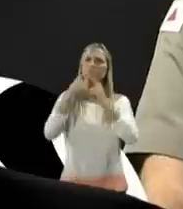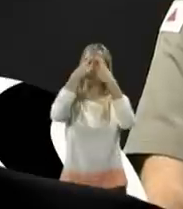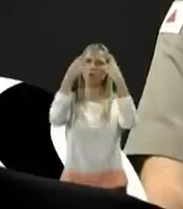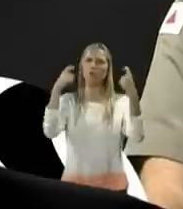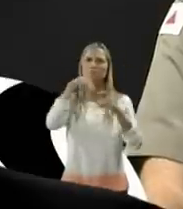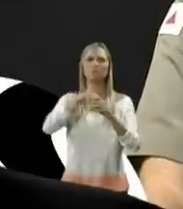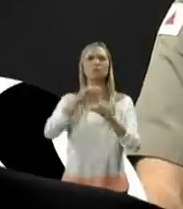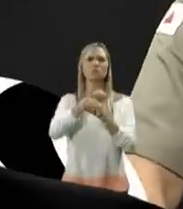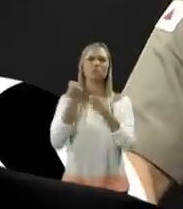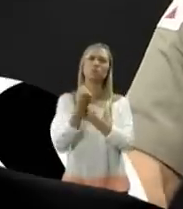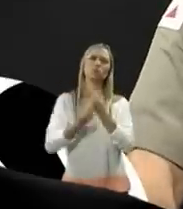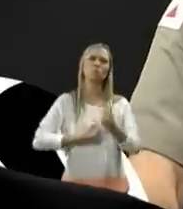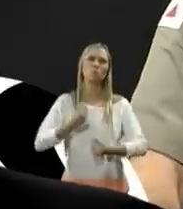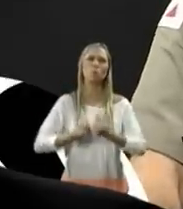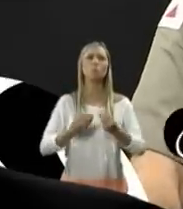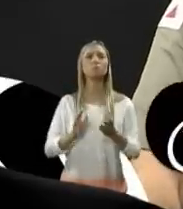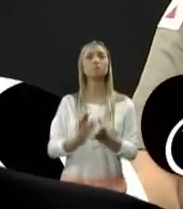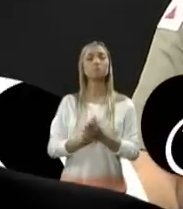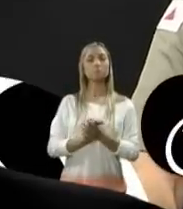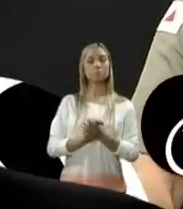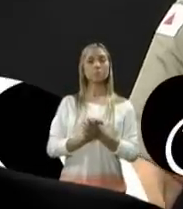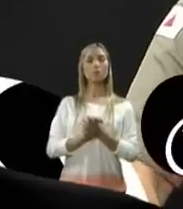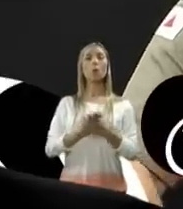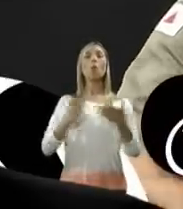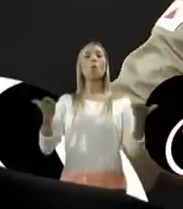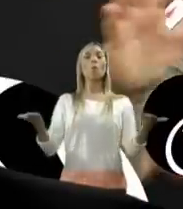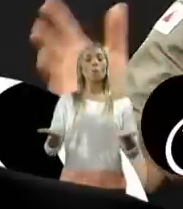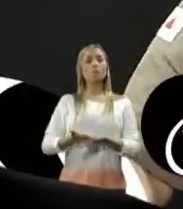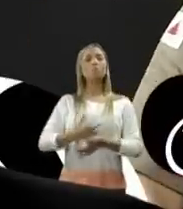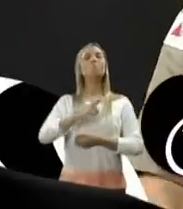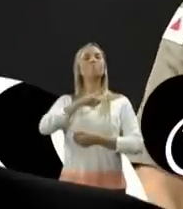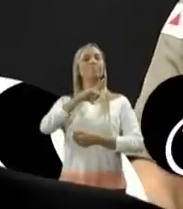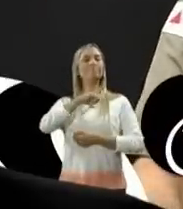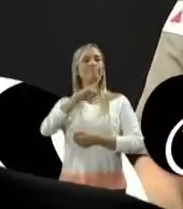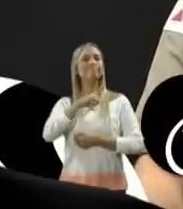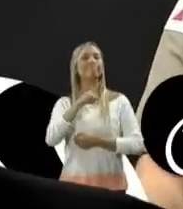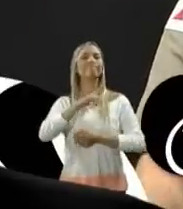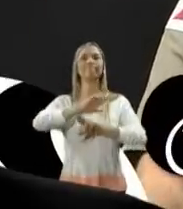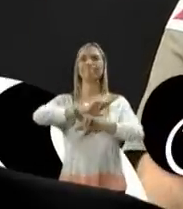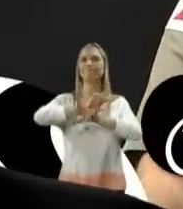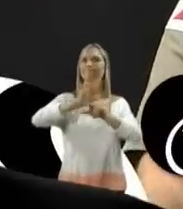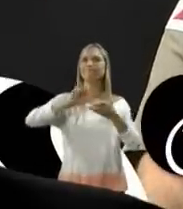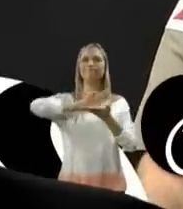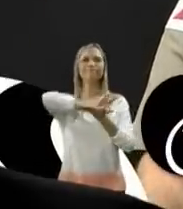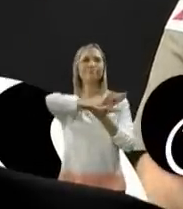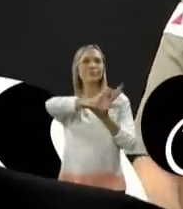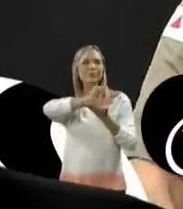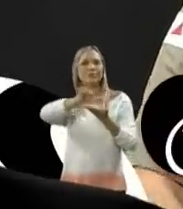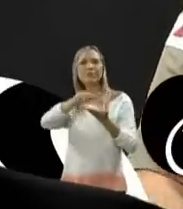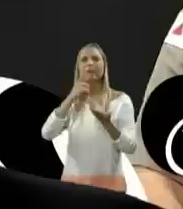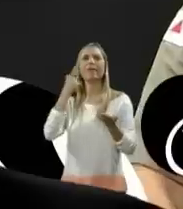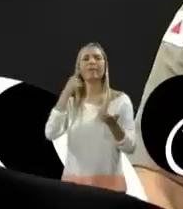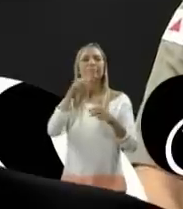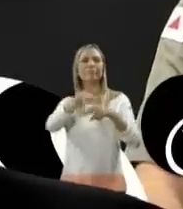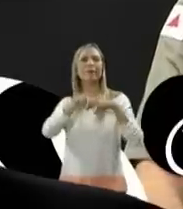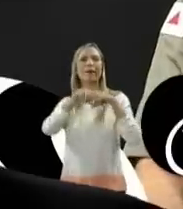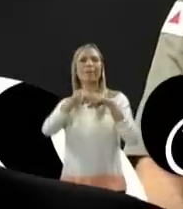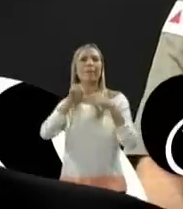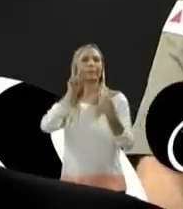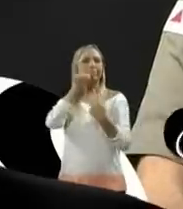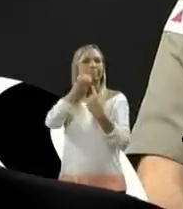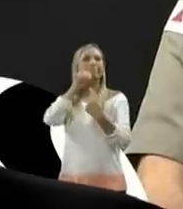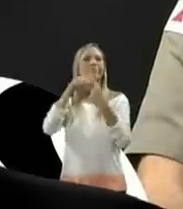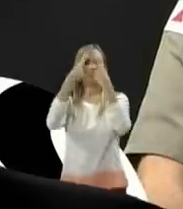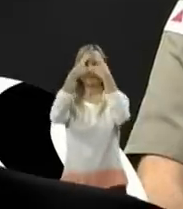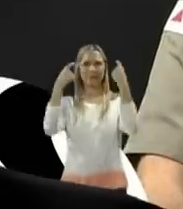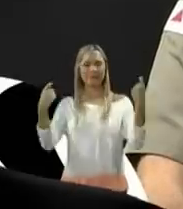A violência se apresenta hoje com várias nuances dentro da sociedade. Como a professora disse,